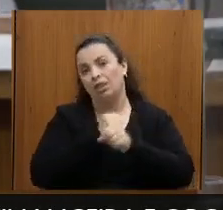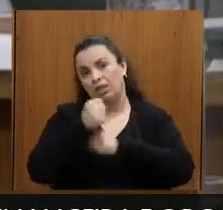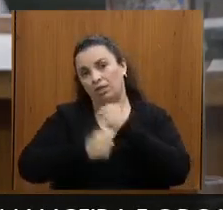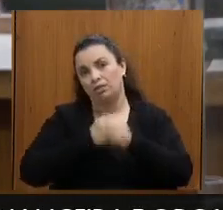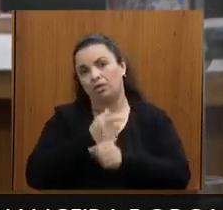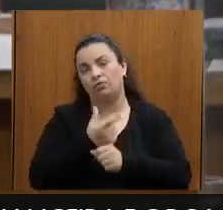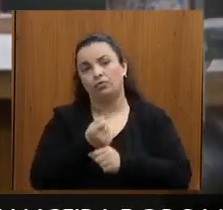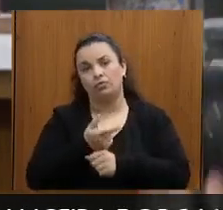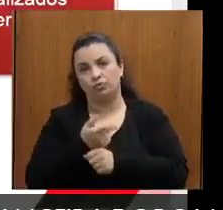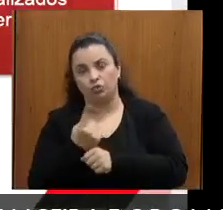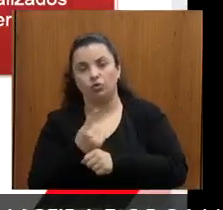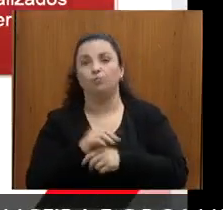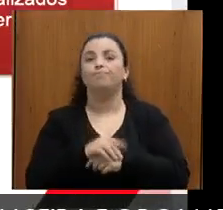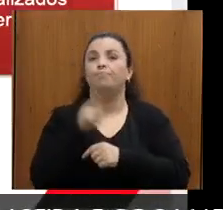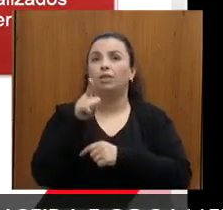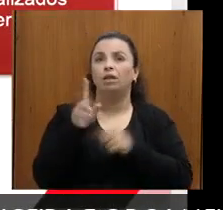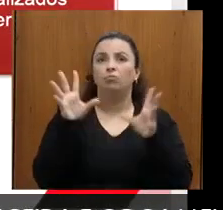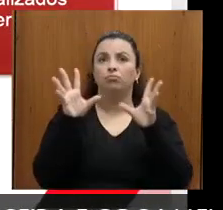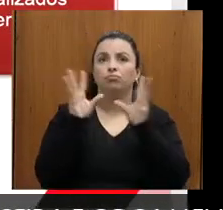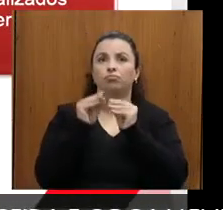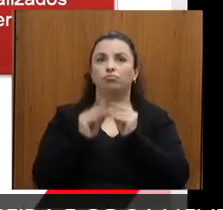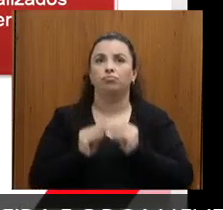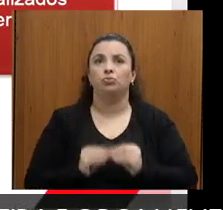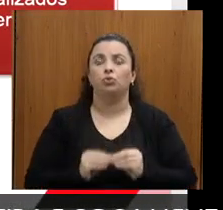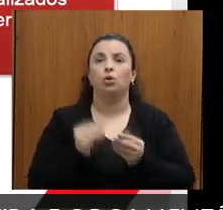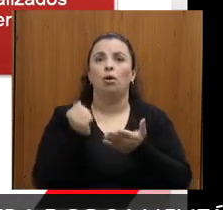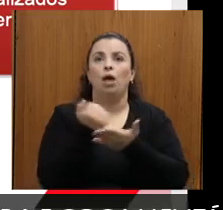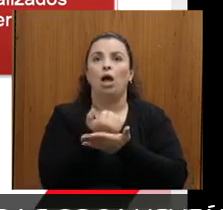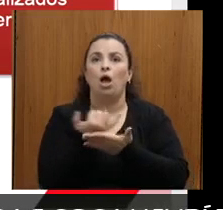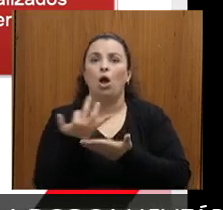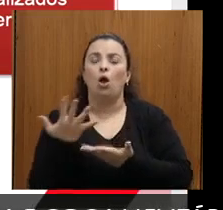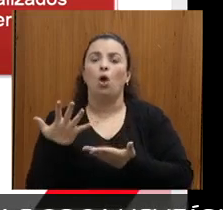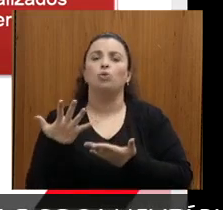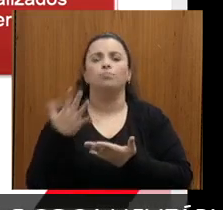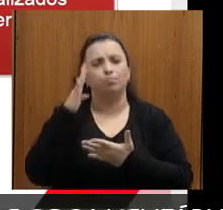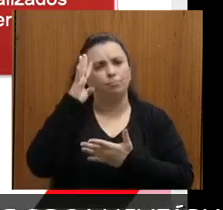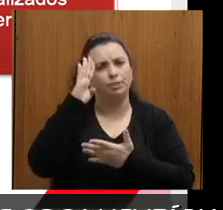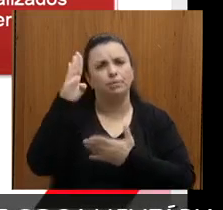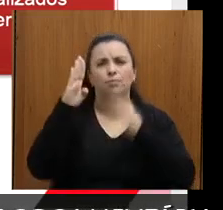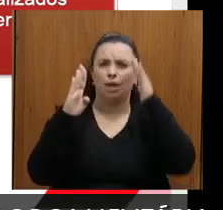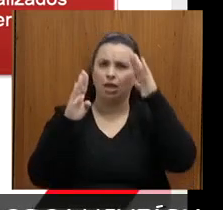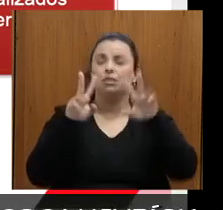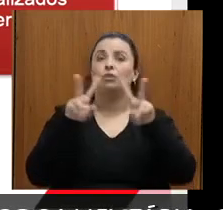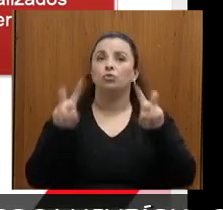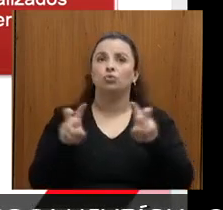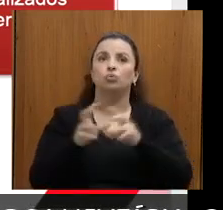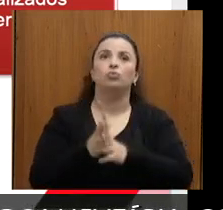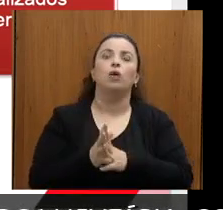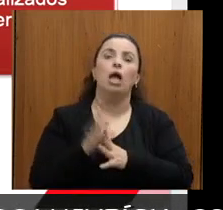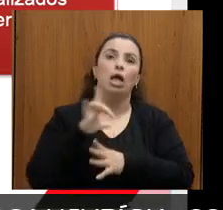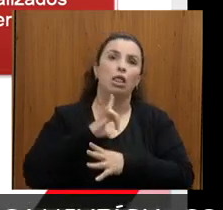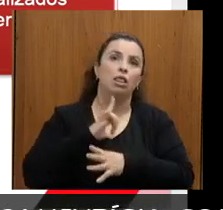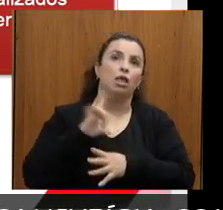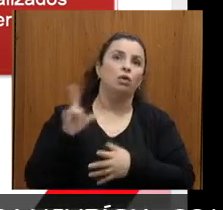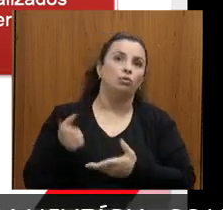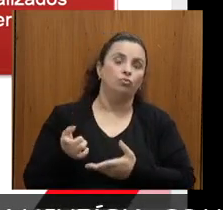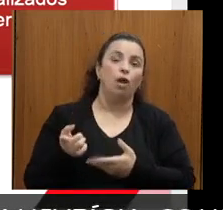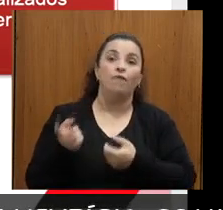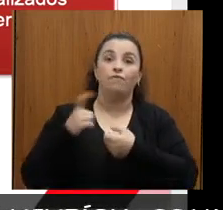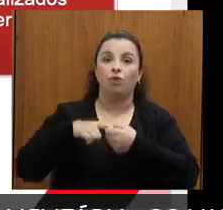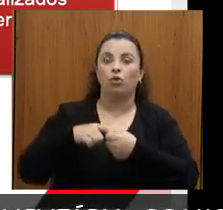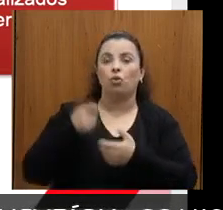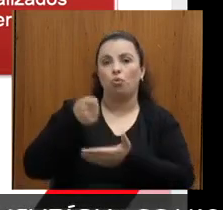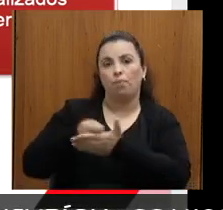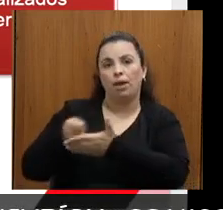Aqui, inicialmente, um breve resumo de alguns dos principais pontos. Então, temos o retorno do pagamento do